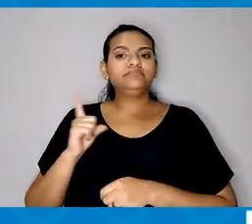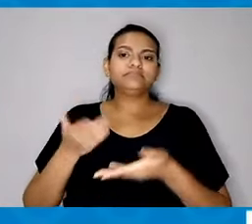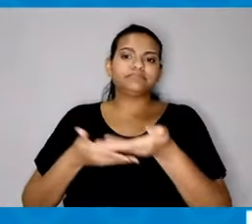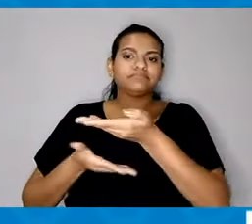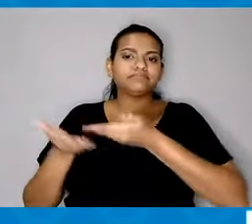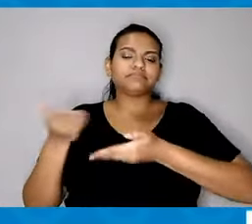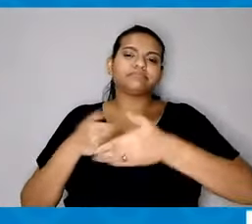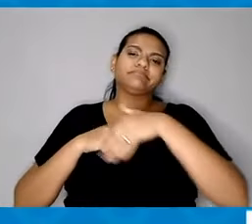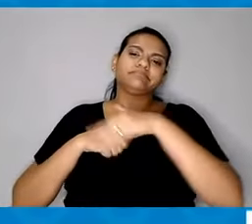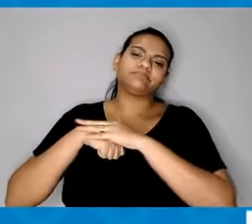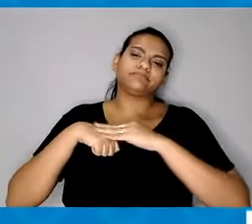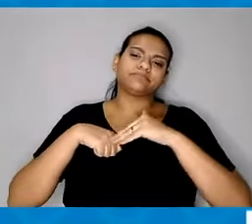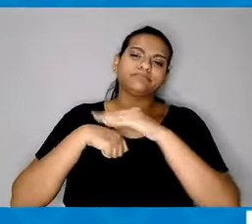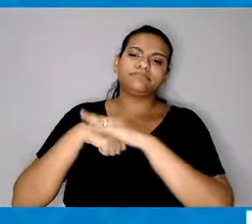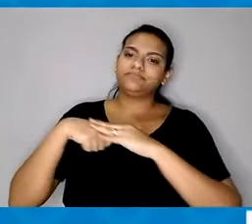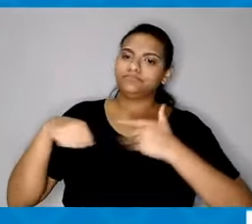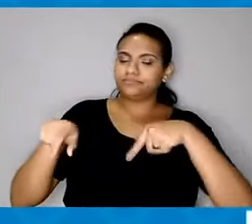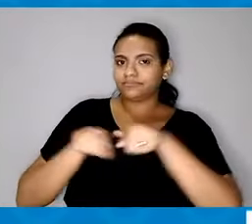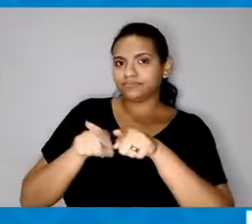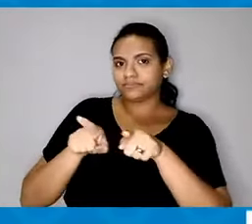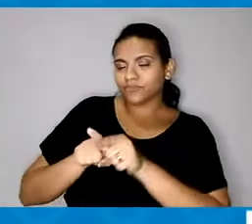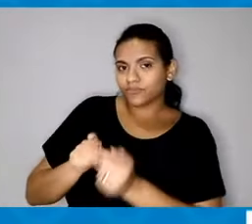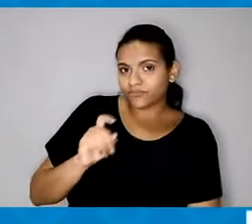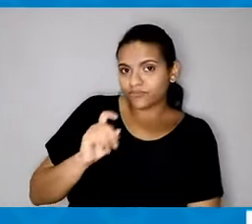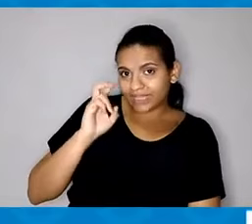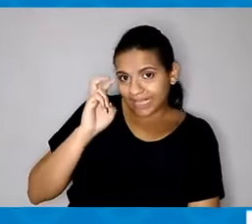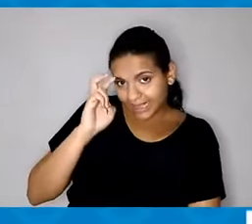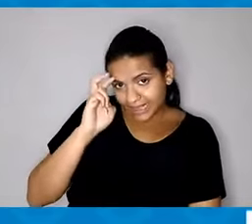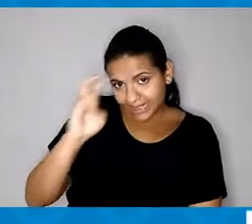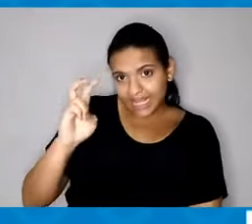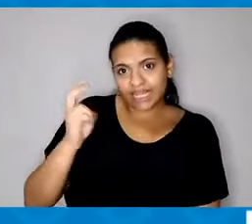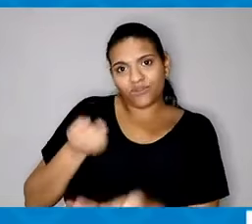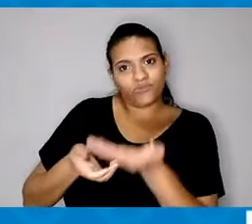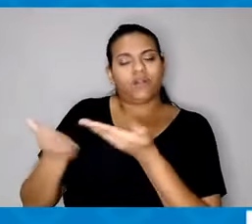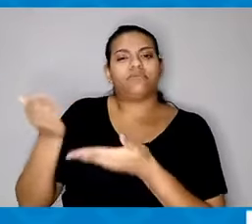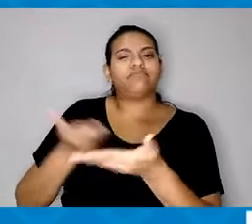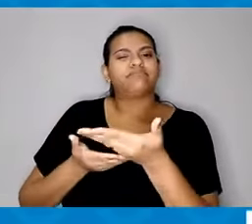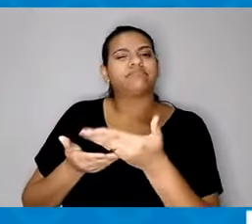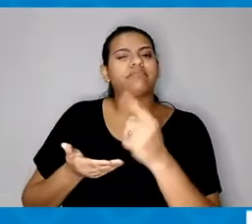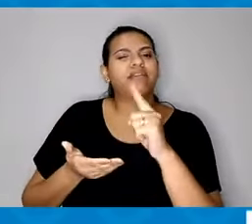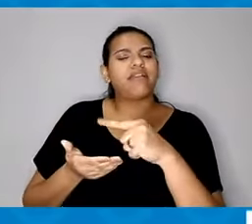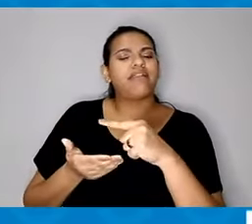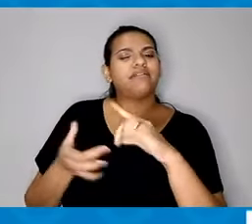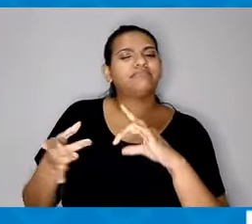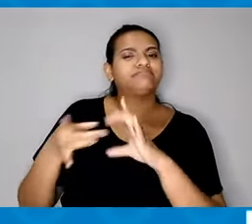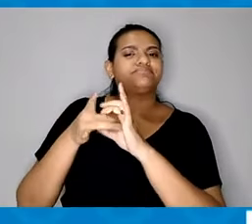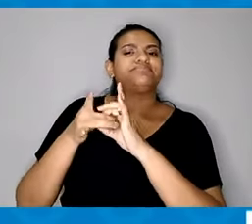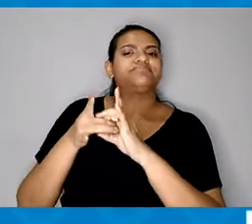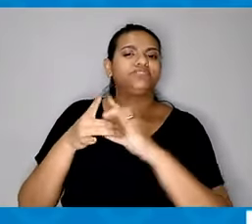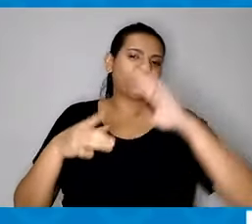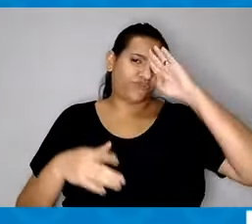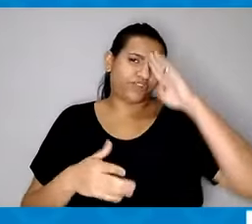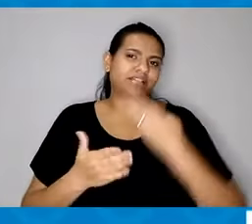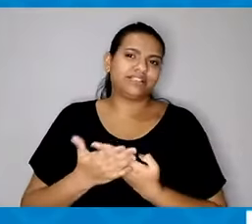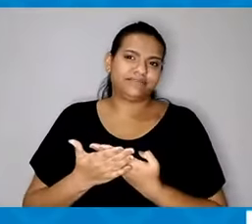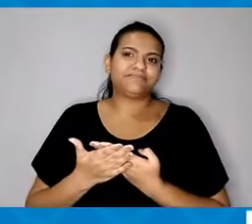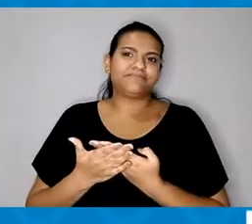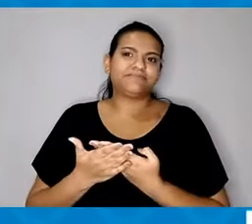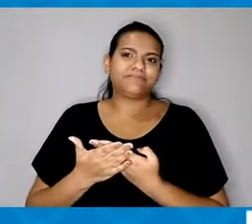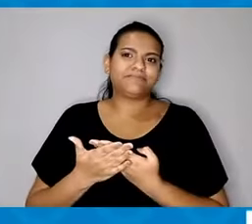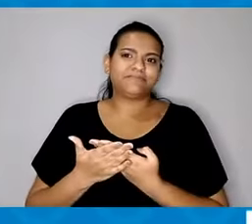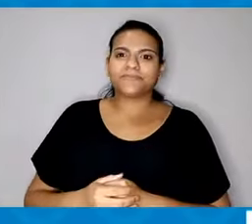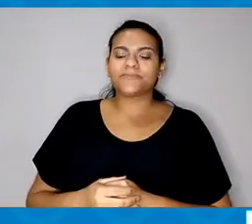afetivo e intelectual mais intenso e de mais confiança com nossos estudantes. Isso é a base de um